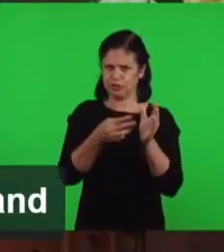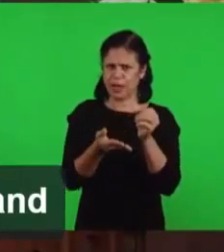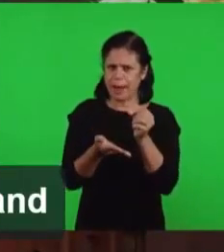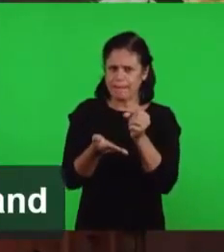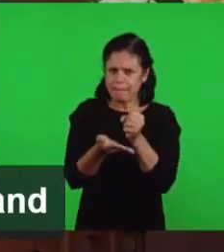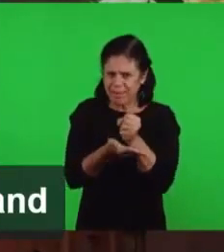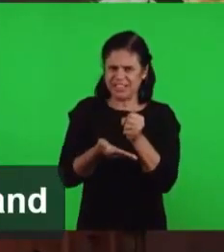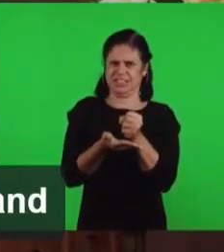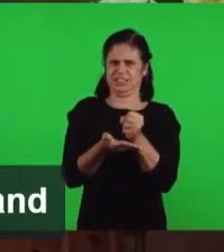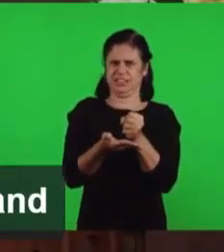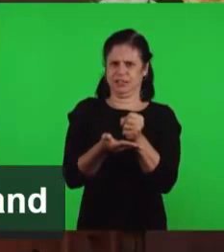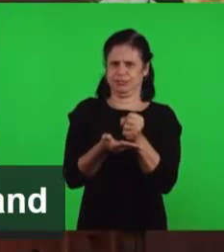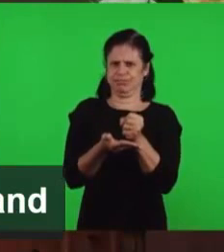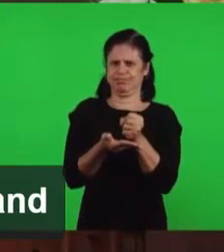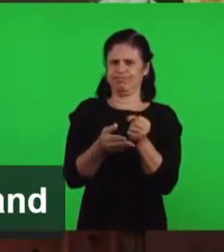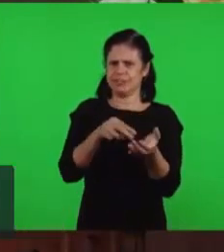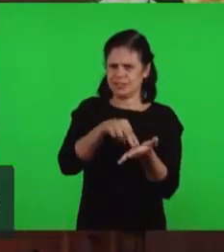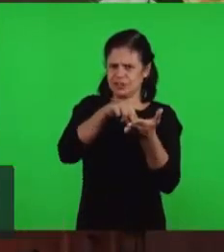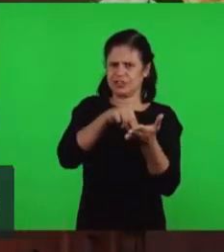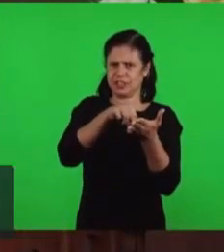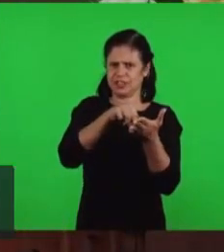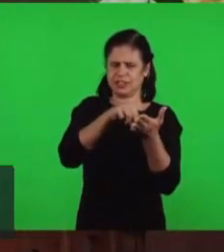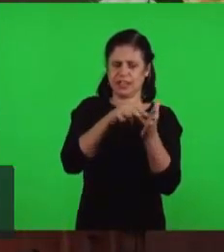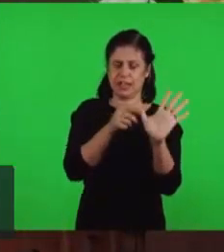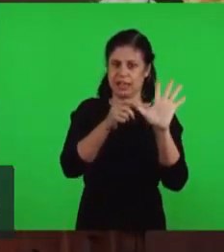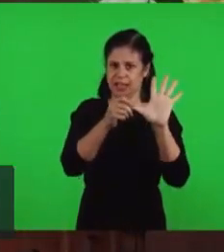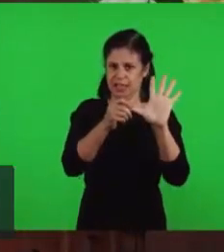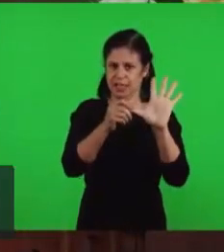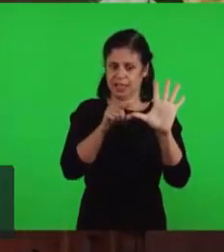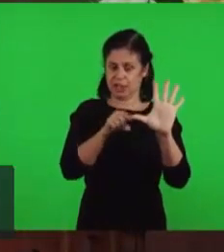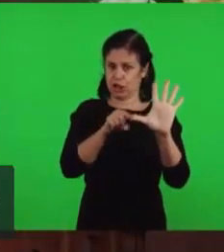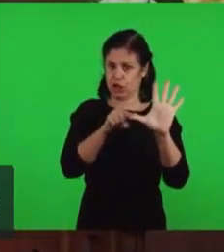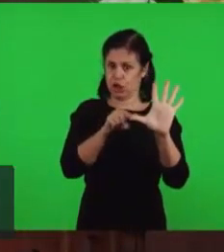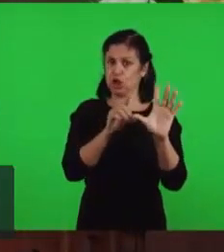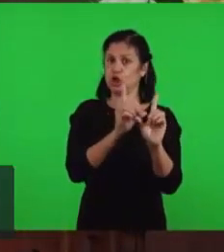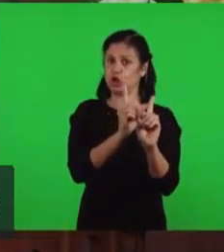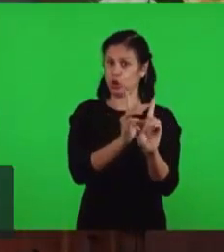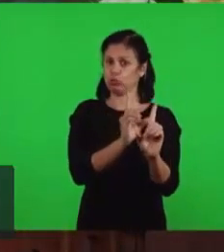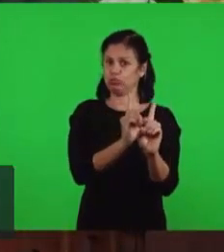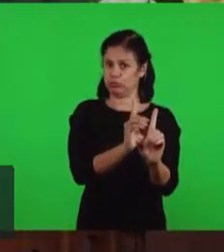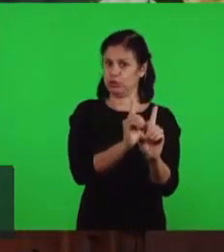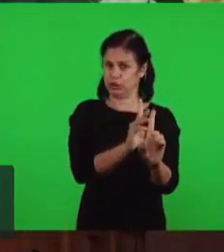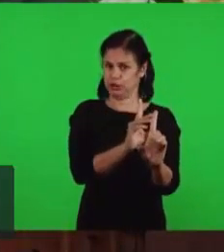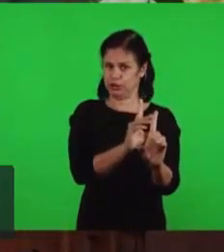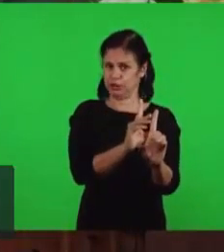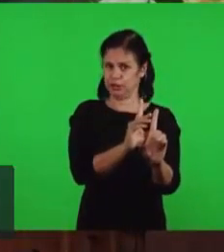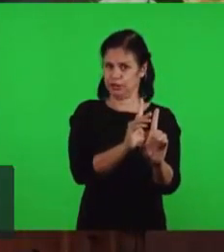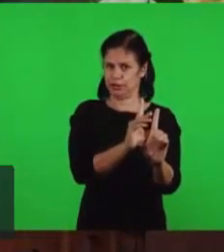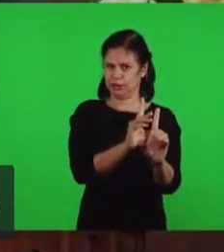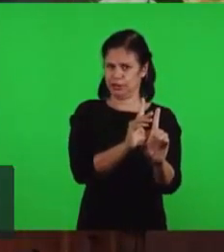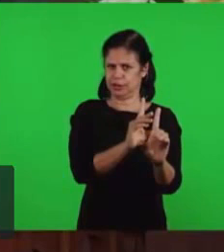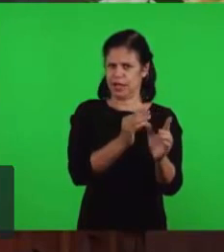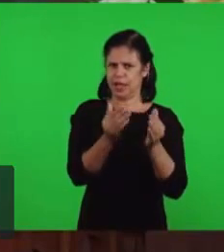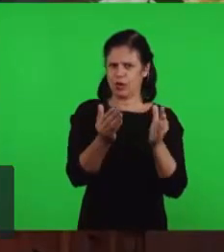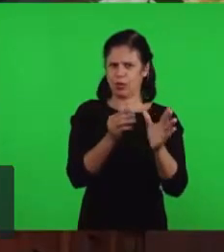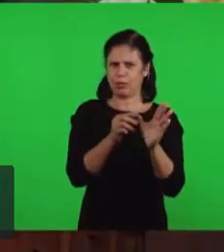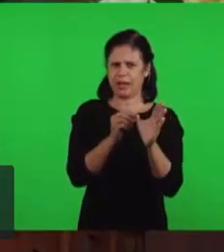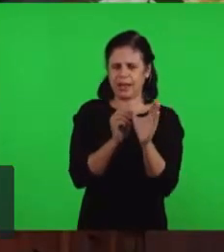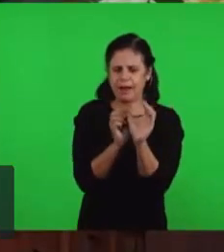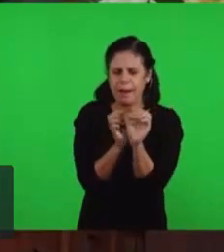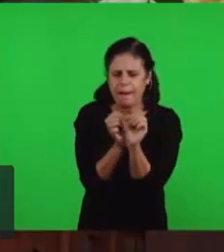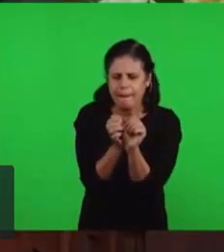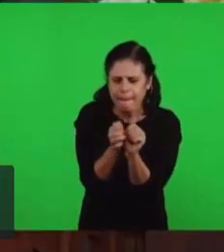de todo o restante da mão então tá aqui é quem faz a contra força